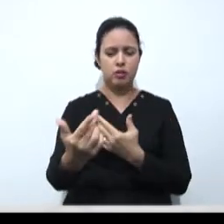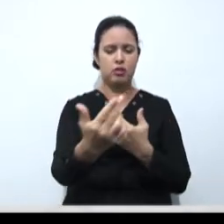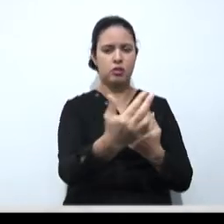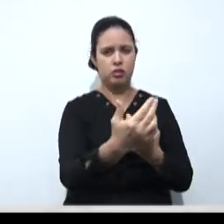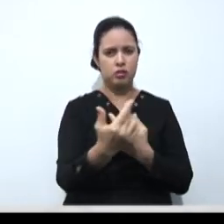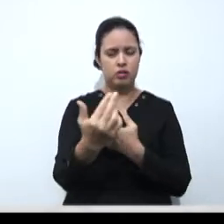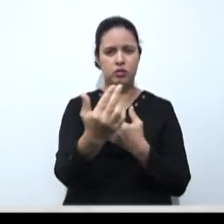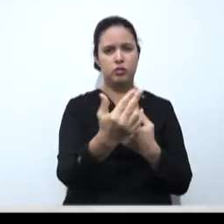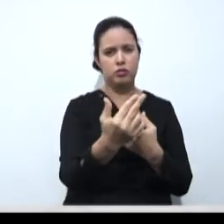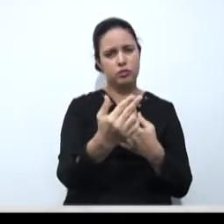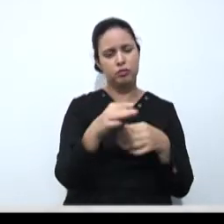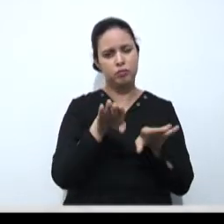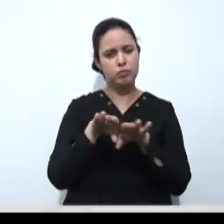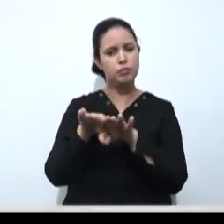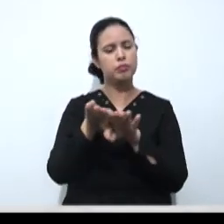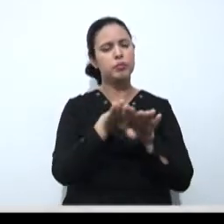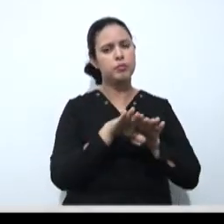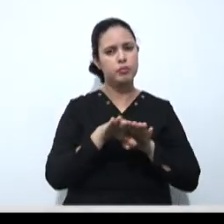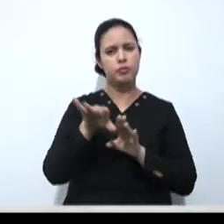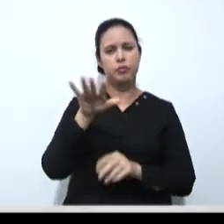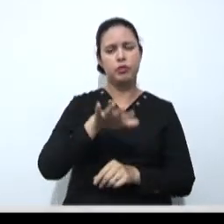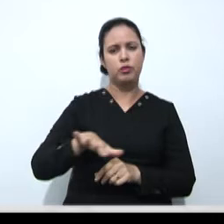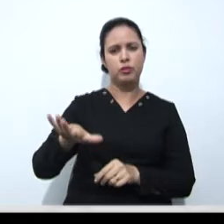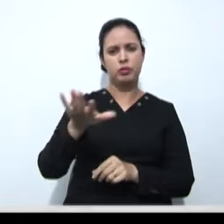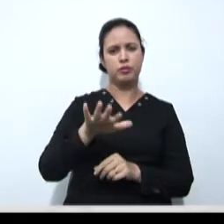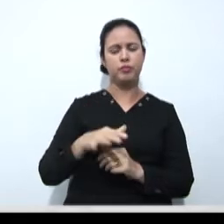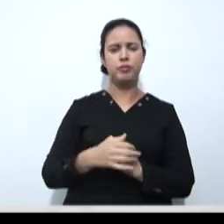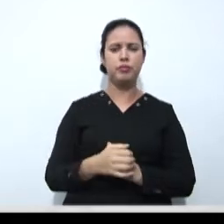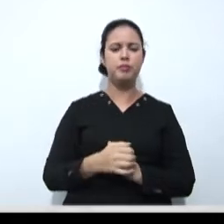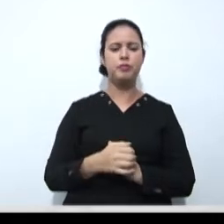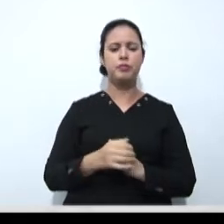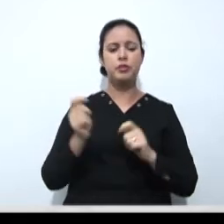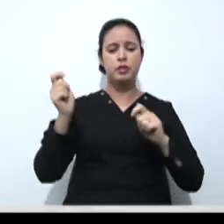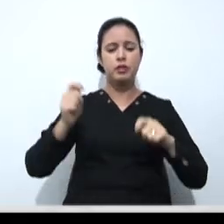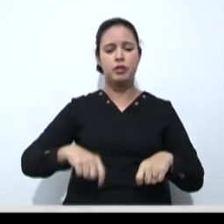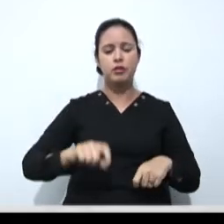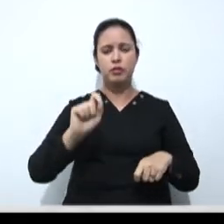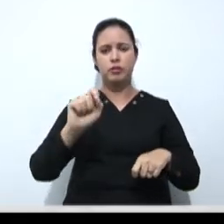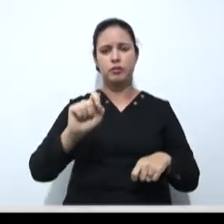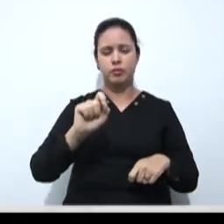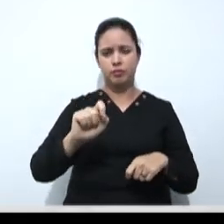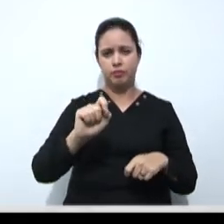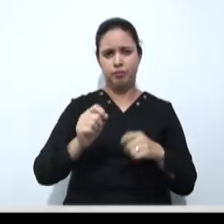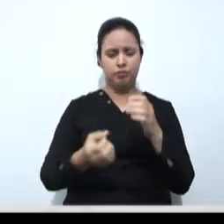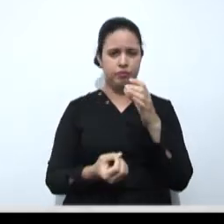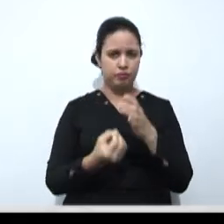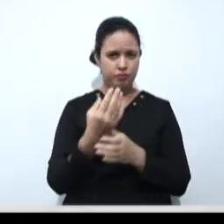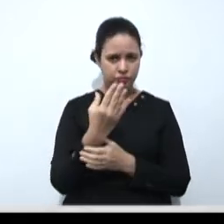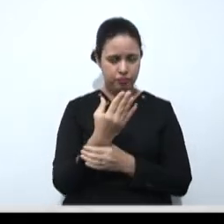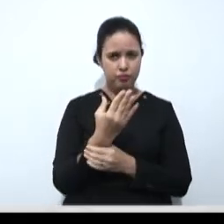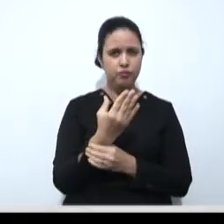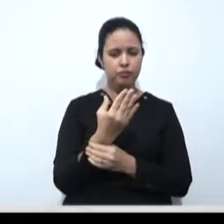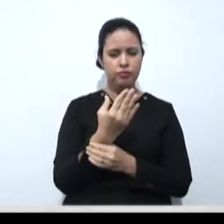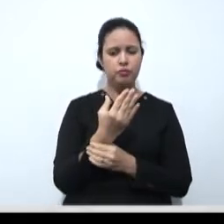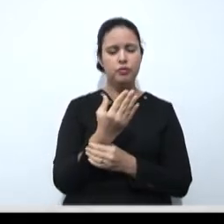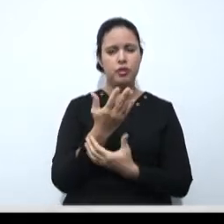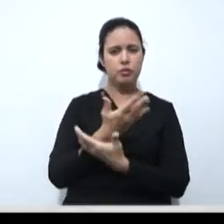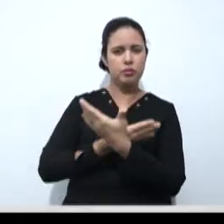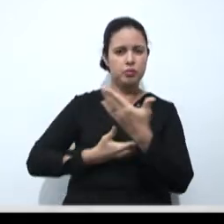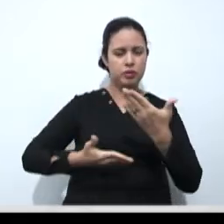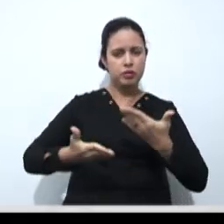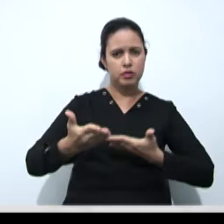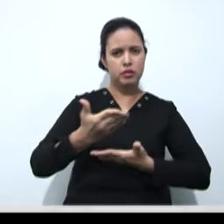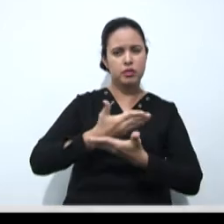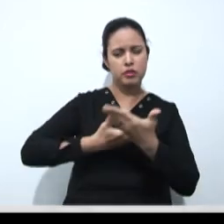produtiva predominante de uma região e que possibilita o quê? A existência de